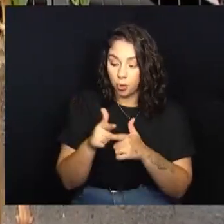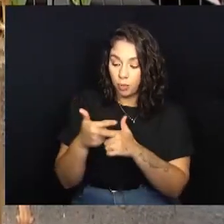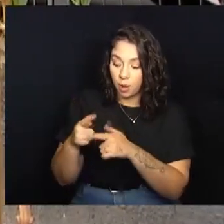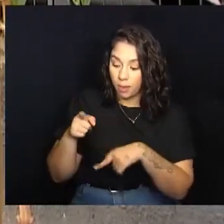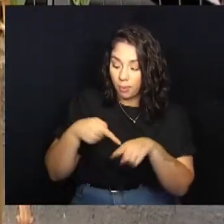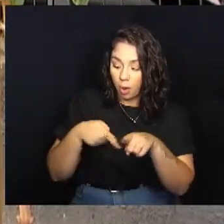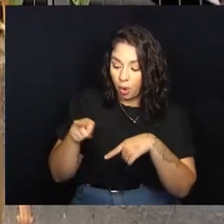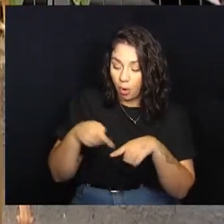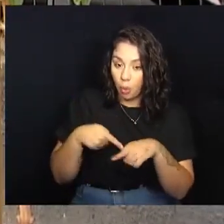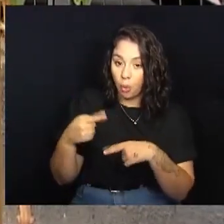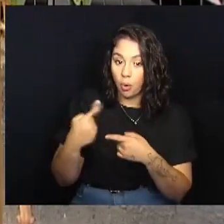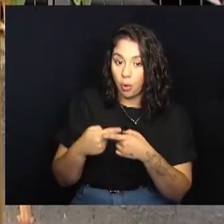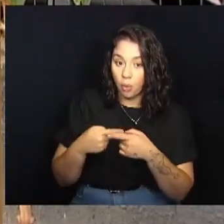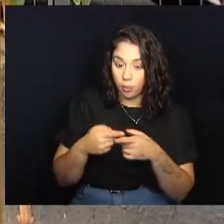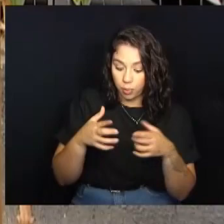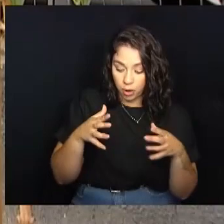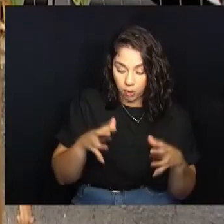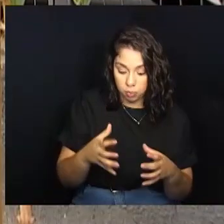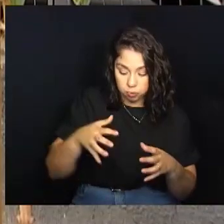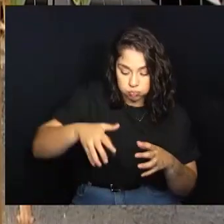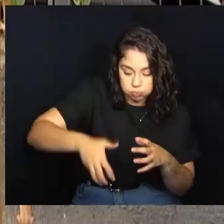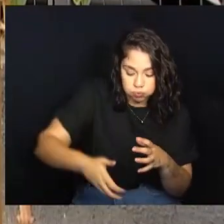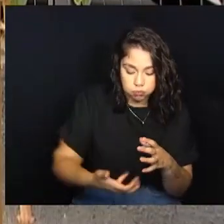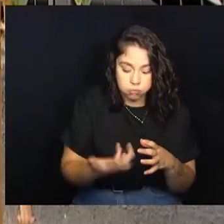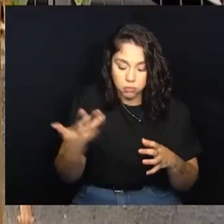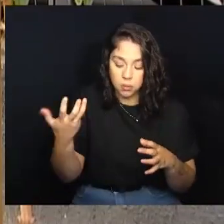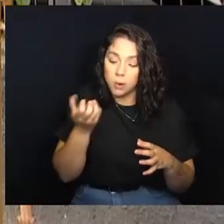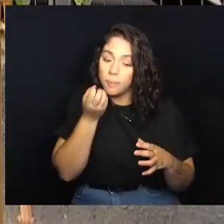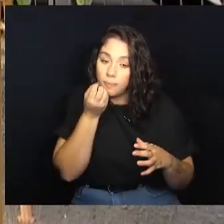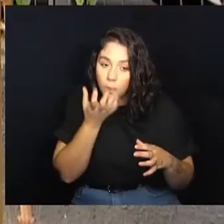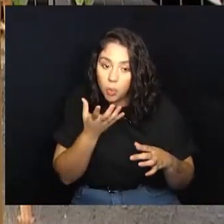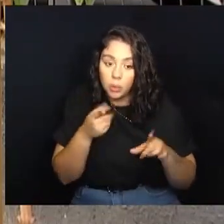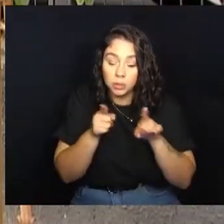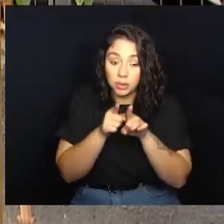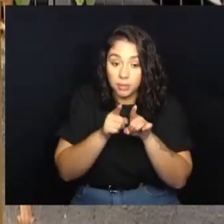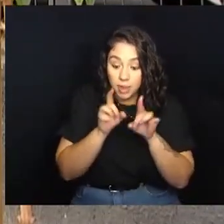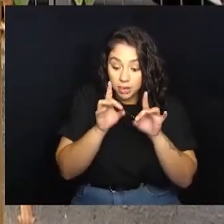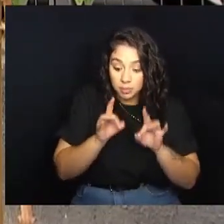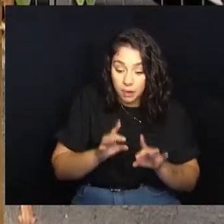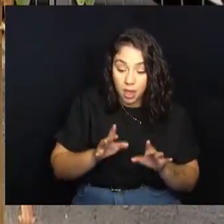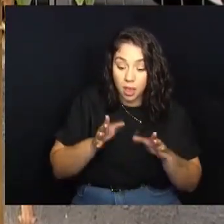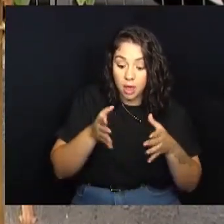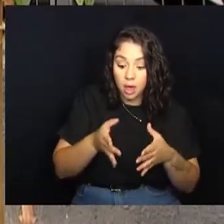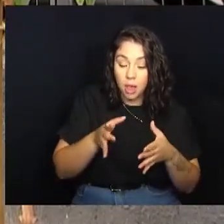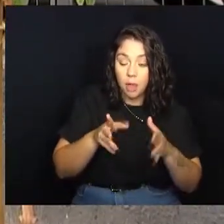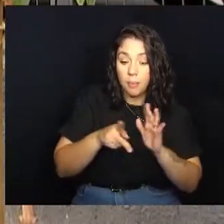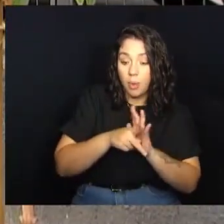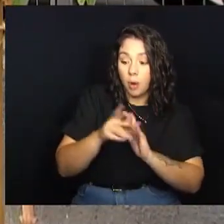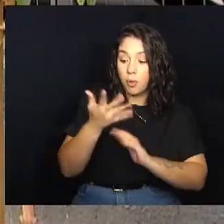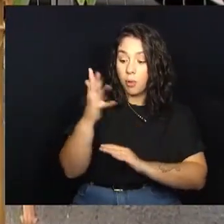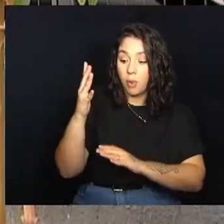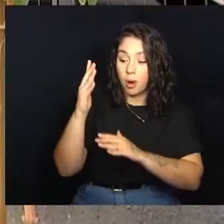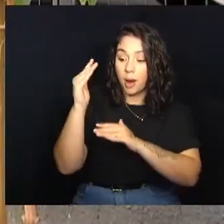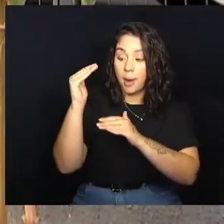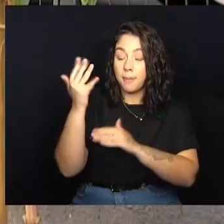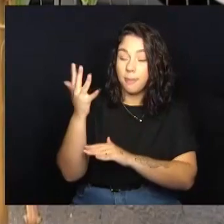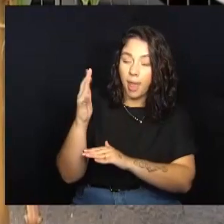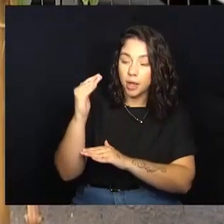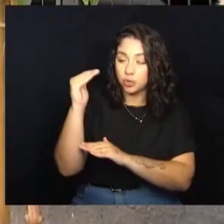pela abertura boa de covas, é uma espécie de porte médio para pequeno que não